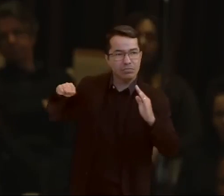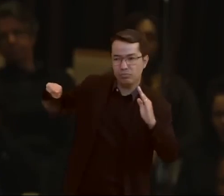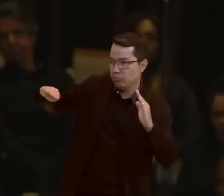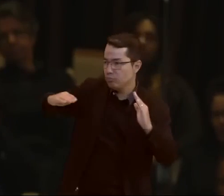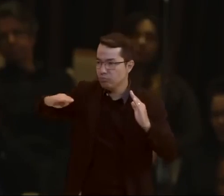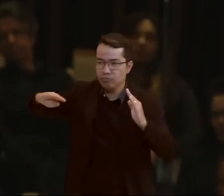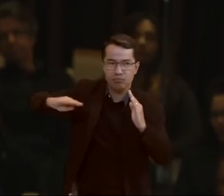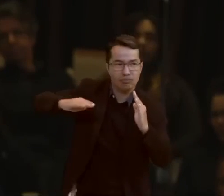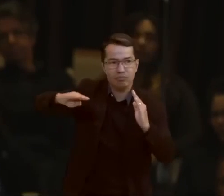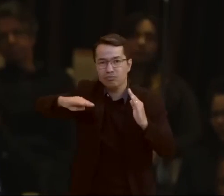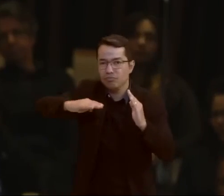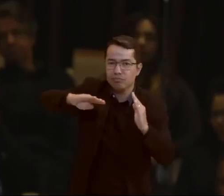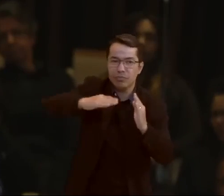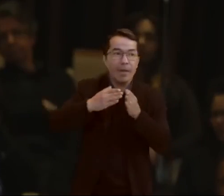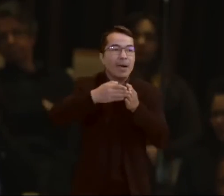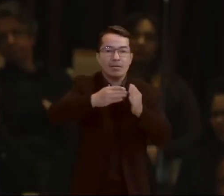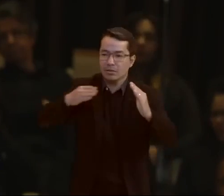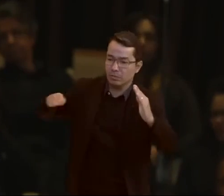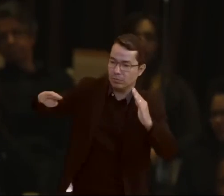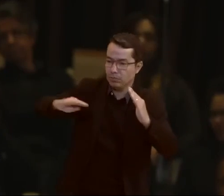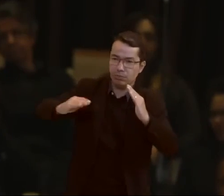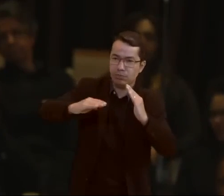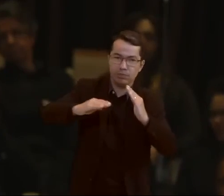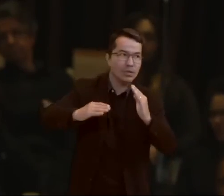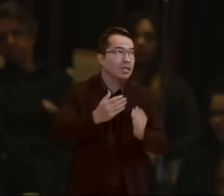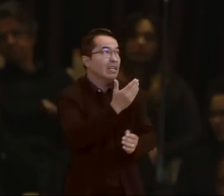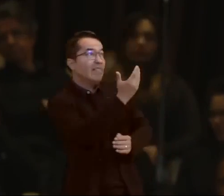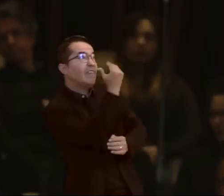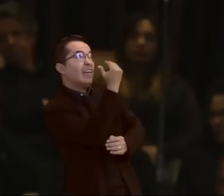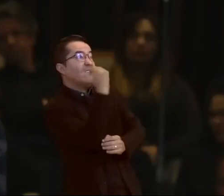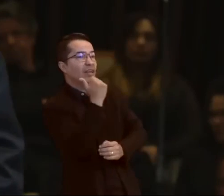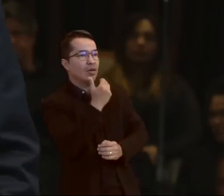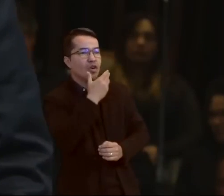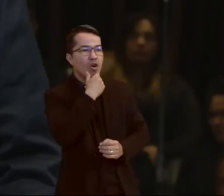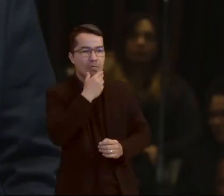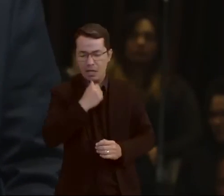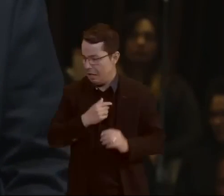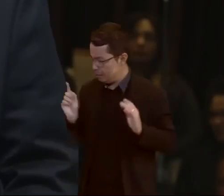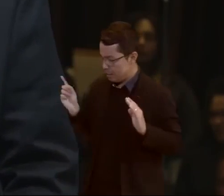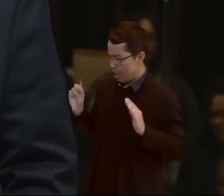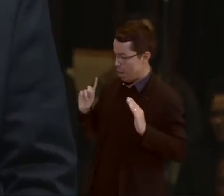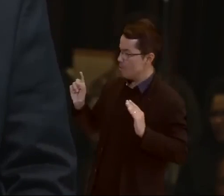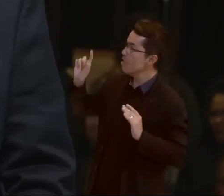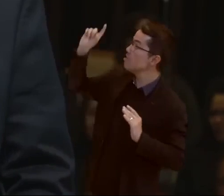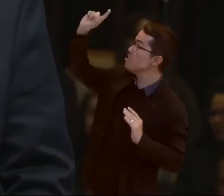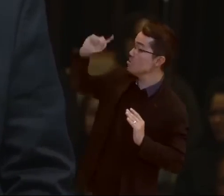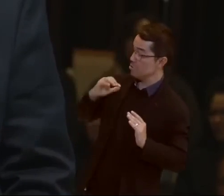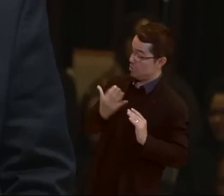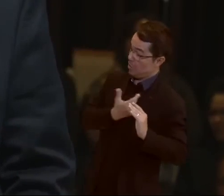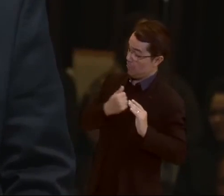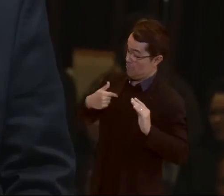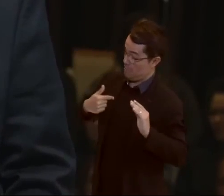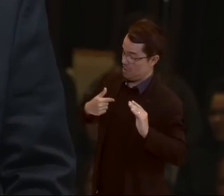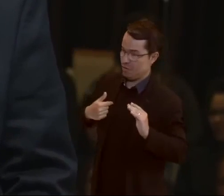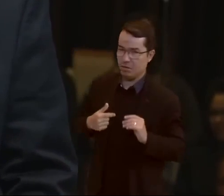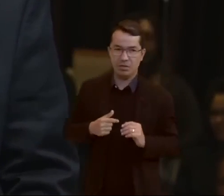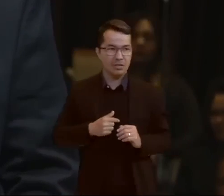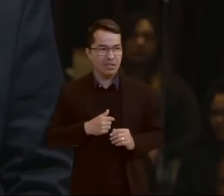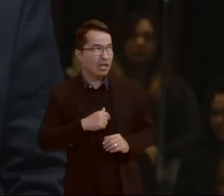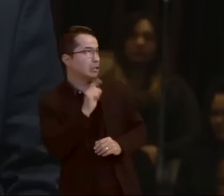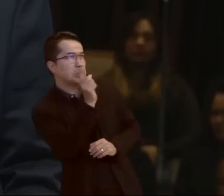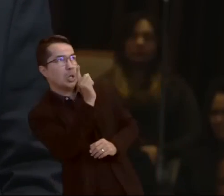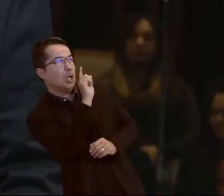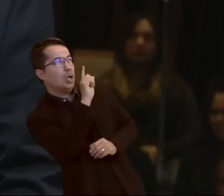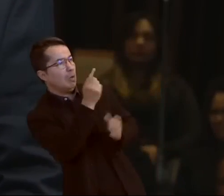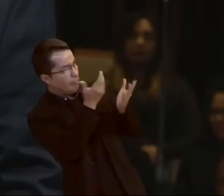e diz para ele assim: pula para cá, que vai. Não, eu estou esperando Deus derramar aqui a minha salvação. Daí vem um cara com uma lancha e diz: olha,